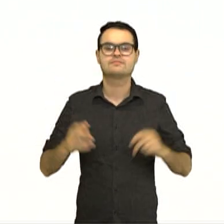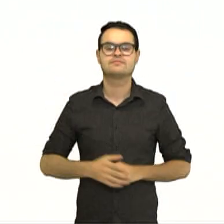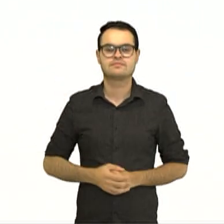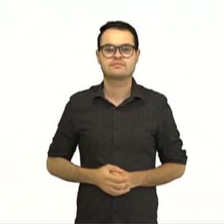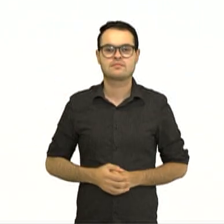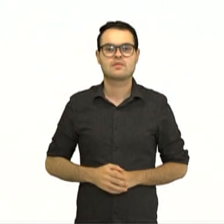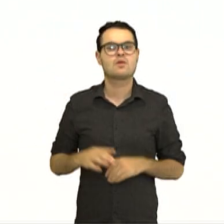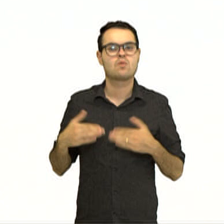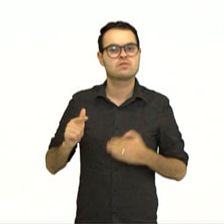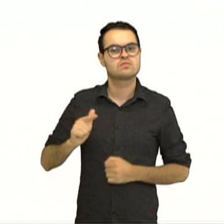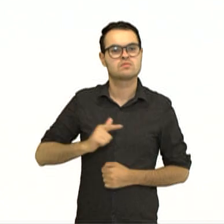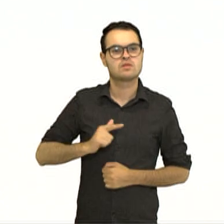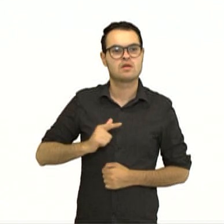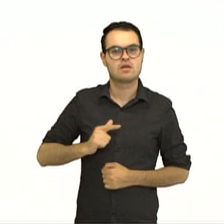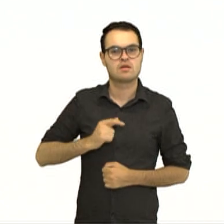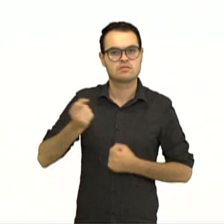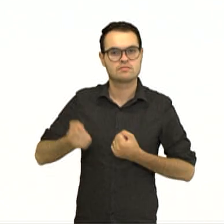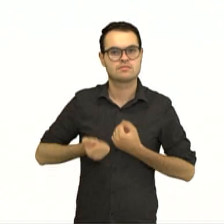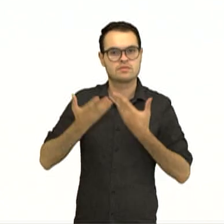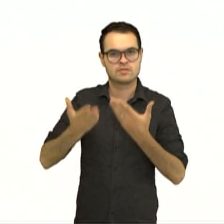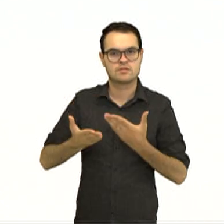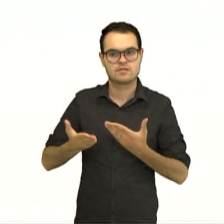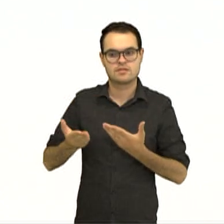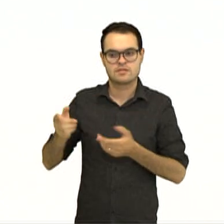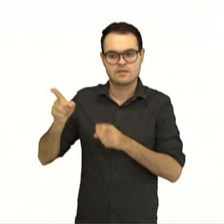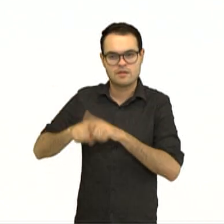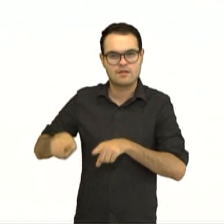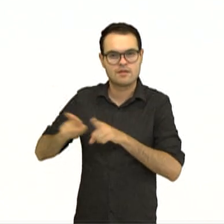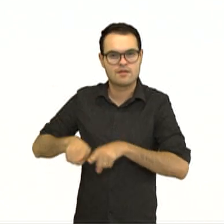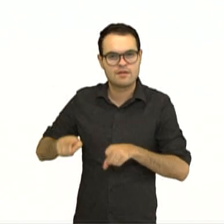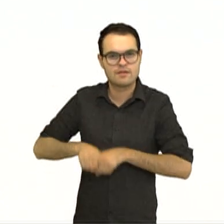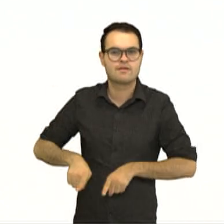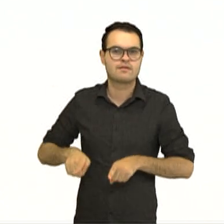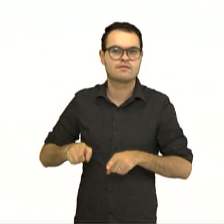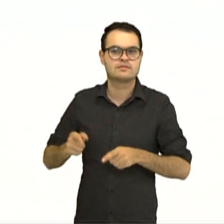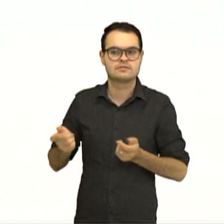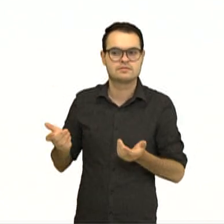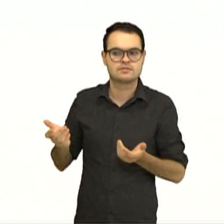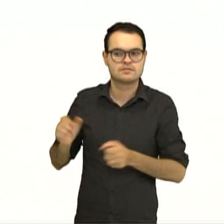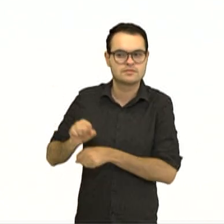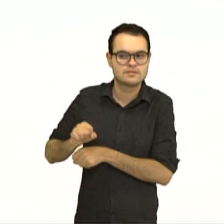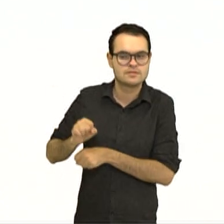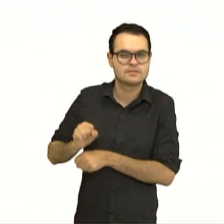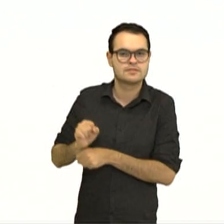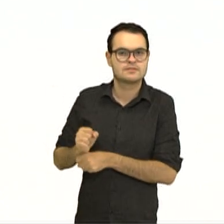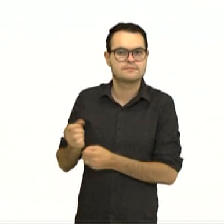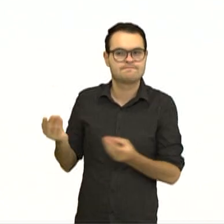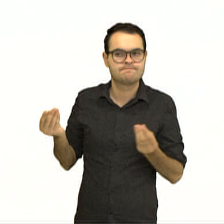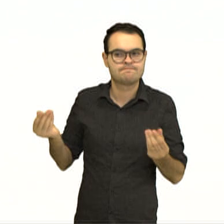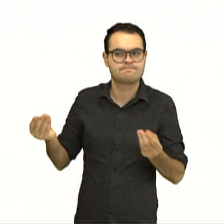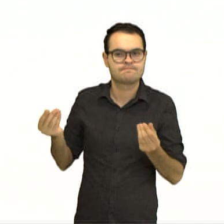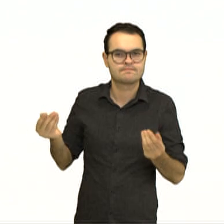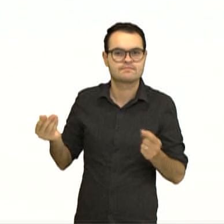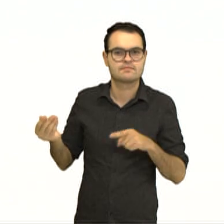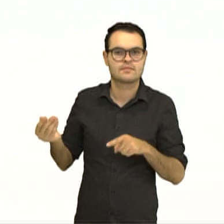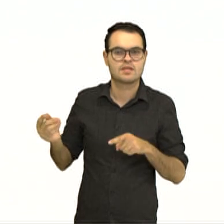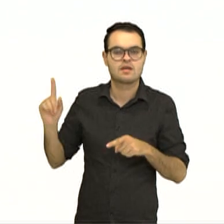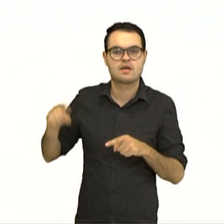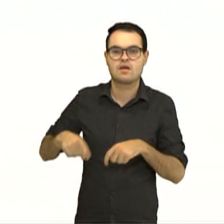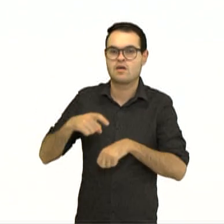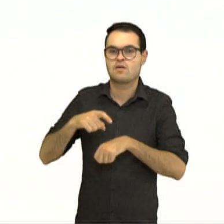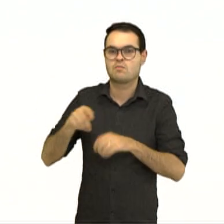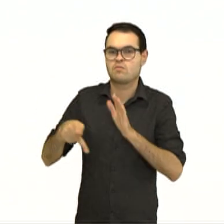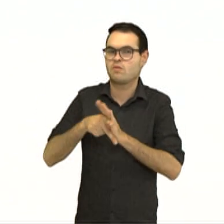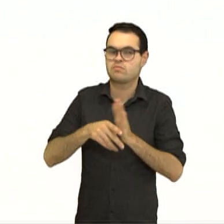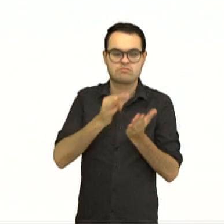quando nós temos, né, essas expressões de hesitação e repetição, o que acontece, né? Elas fazem somente parte de um texto oral,